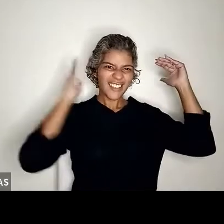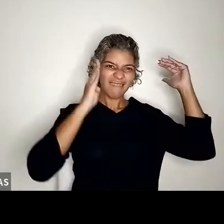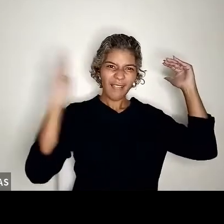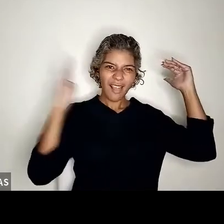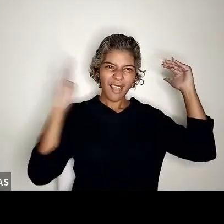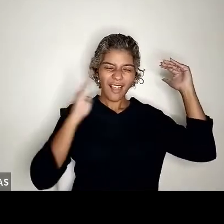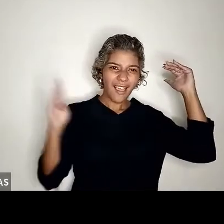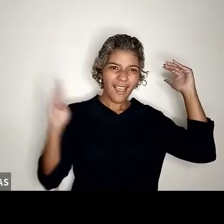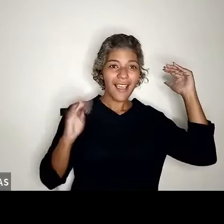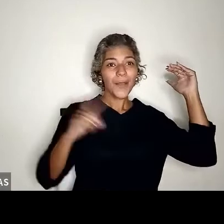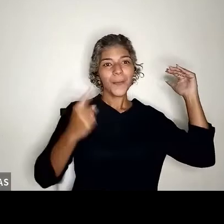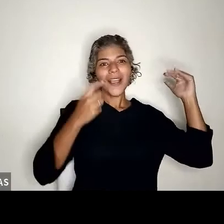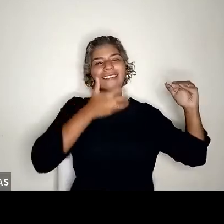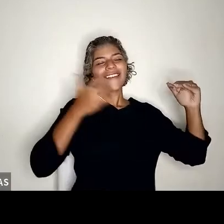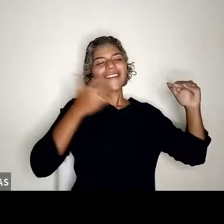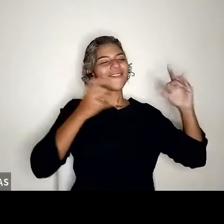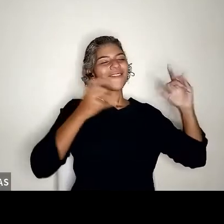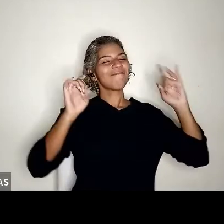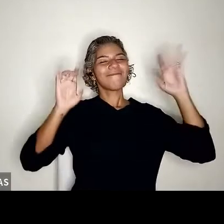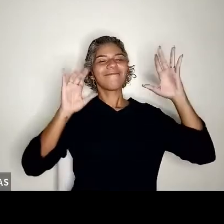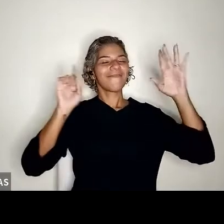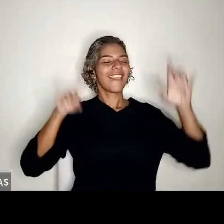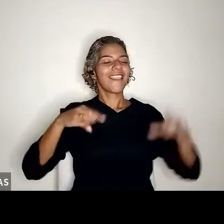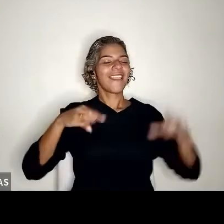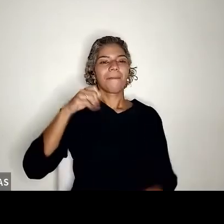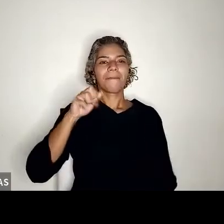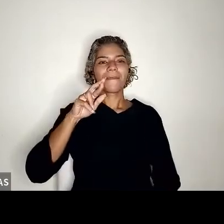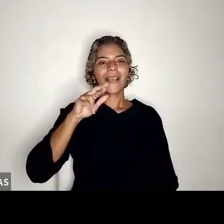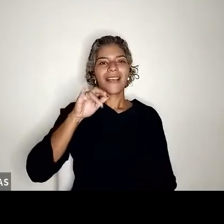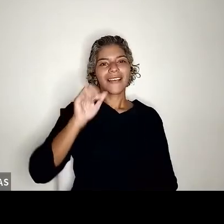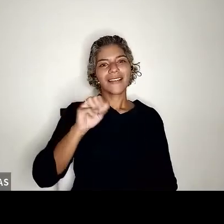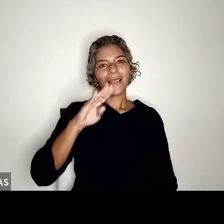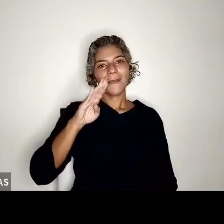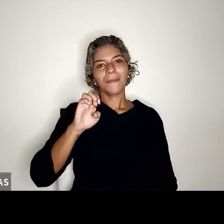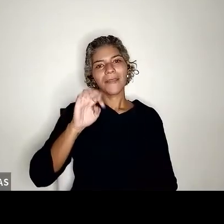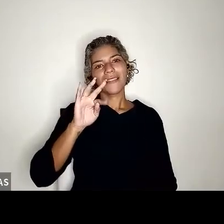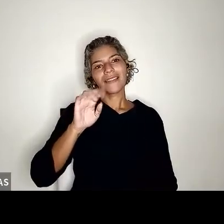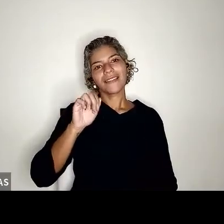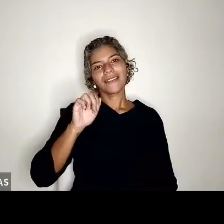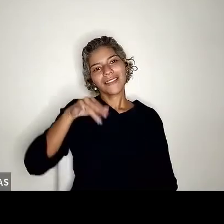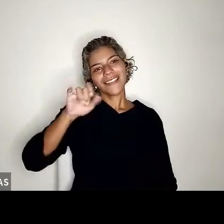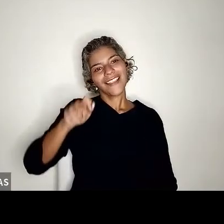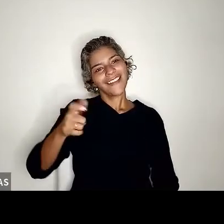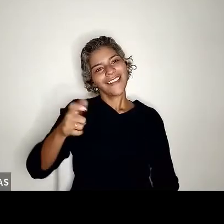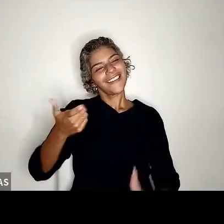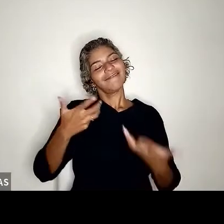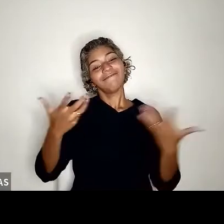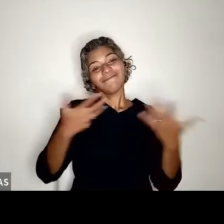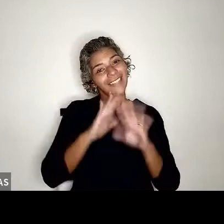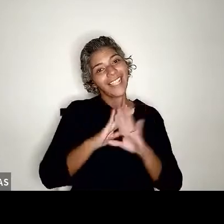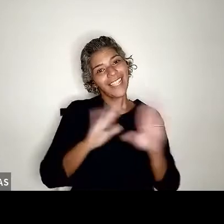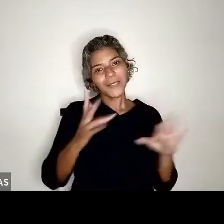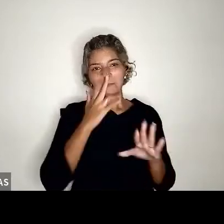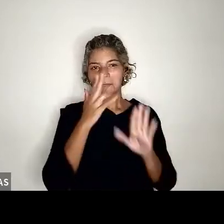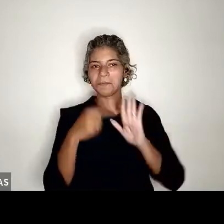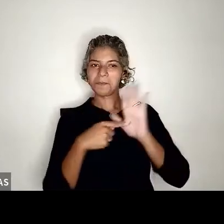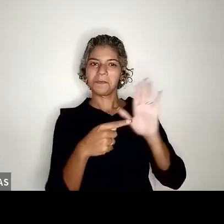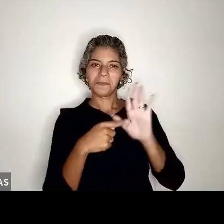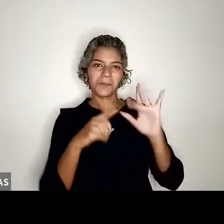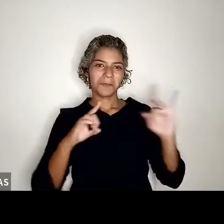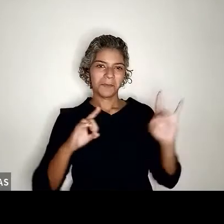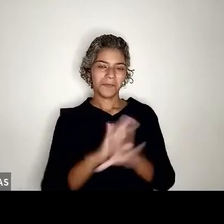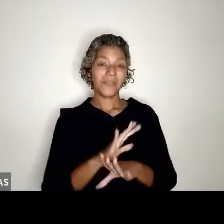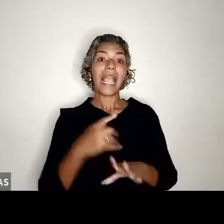cantora favorita e a minha inspiradora também. Então é isso, acho que minha apresentação geral. Estou com uma